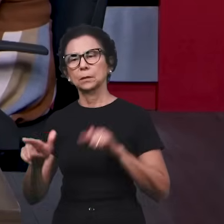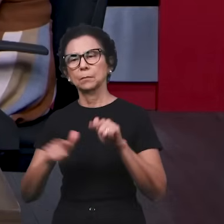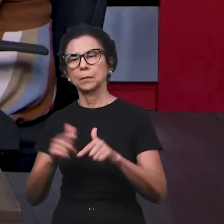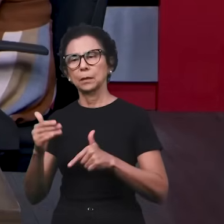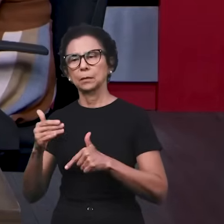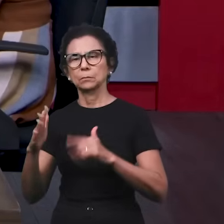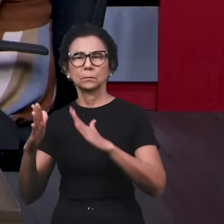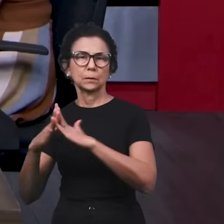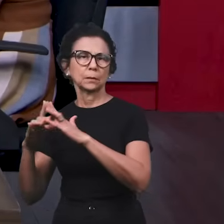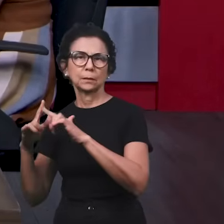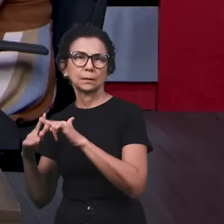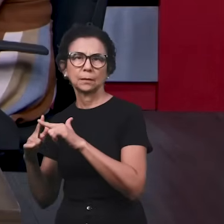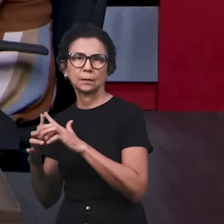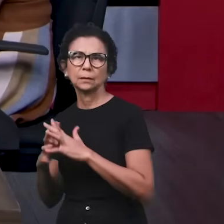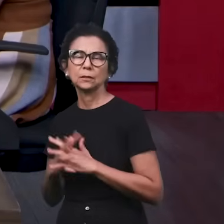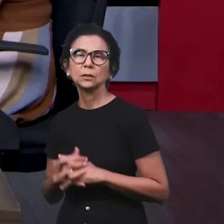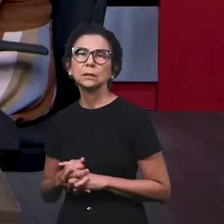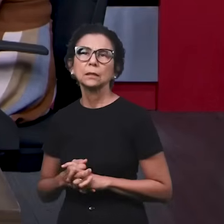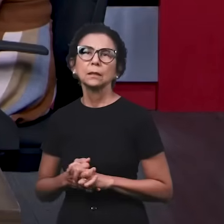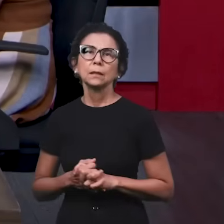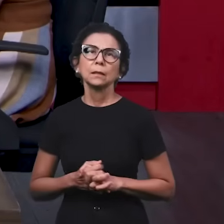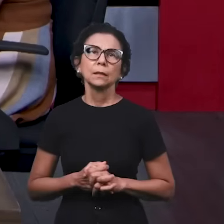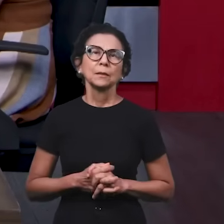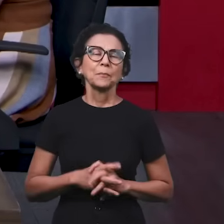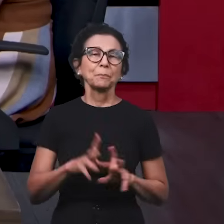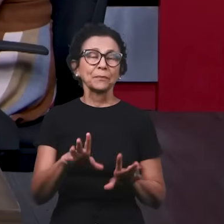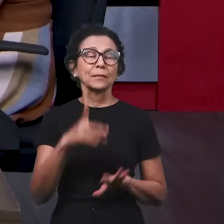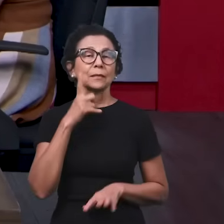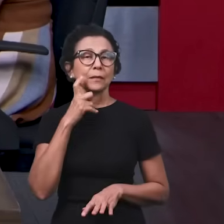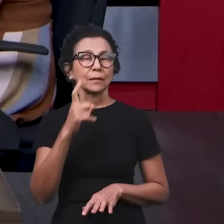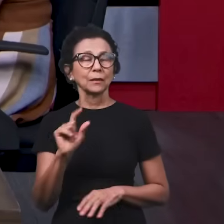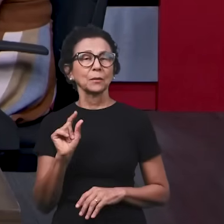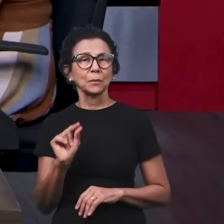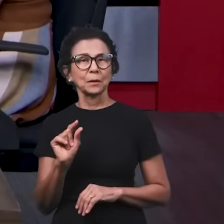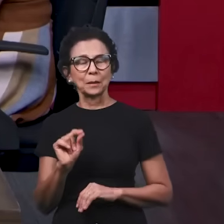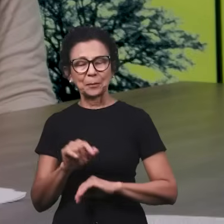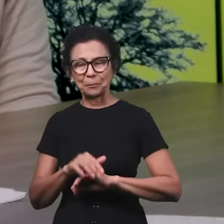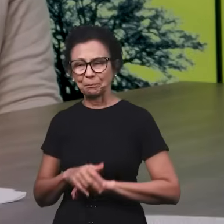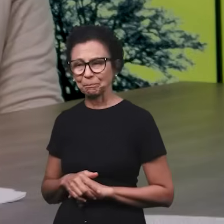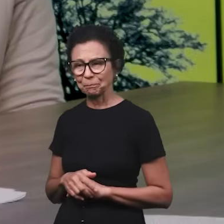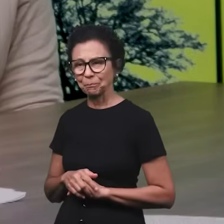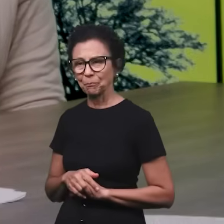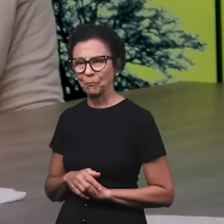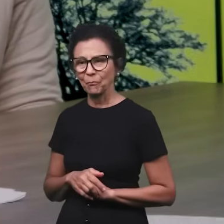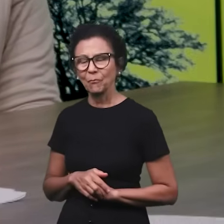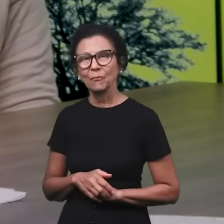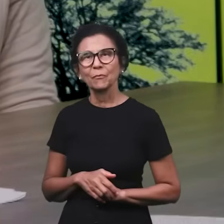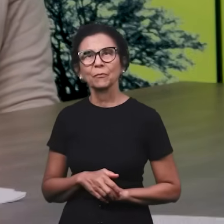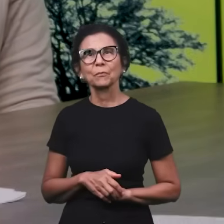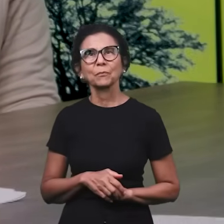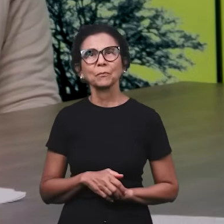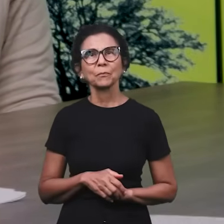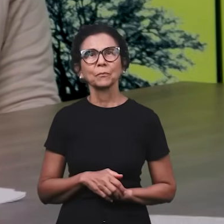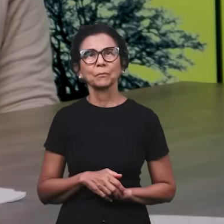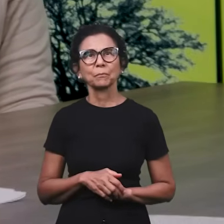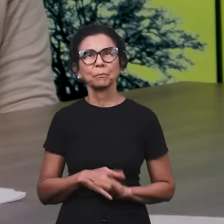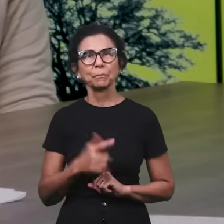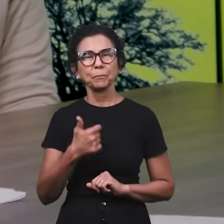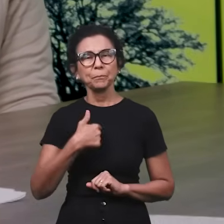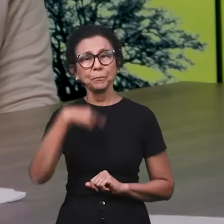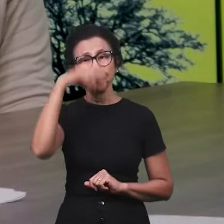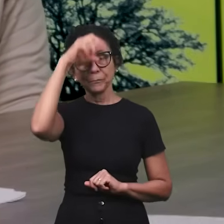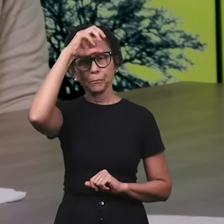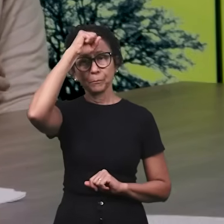gente também tem sempre a preocupação. Uma coisa interessante, Kézia, é que eu aprendi